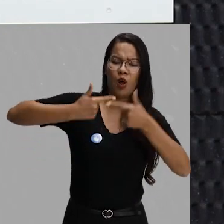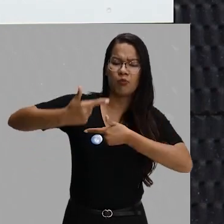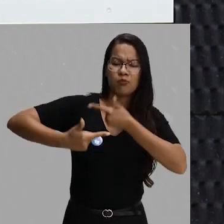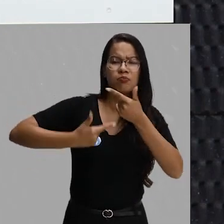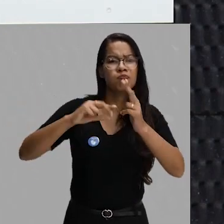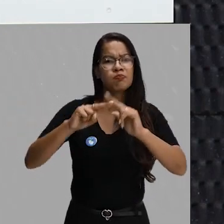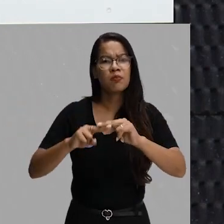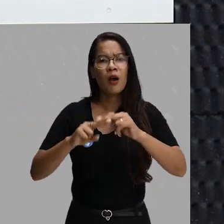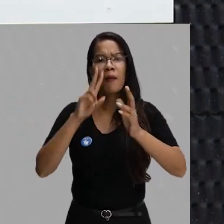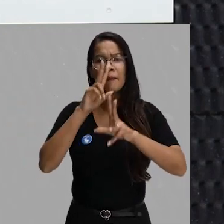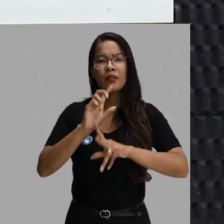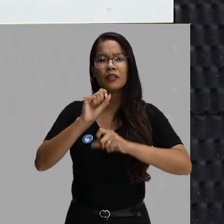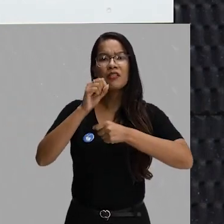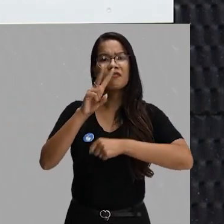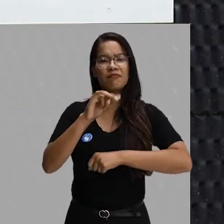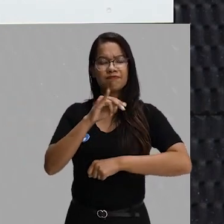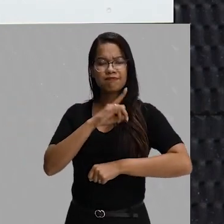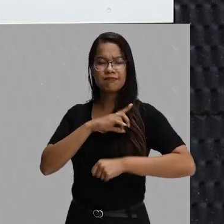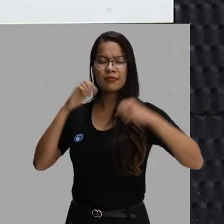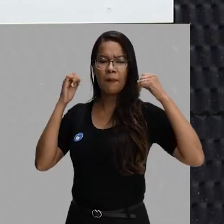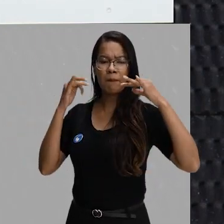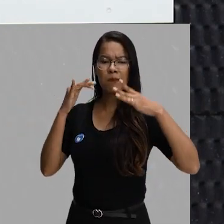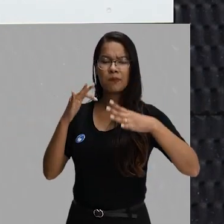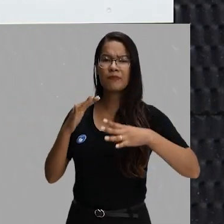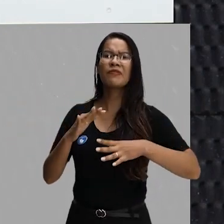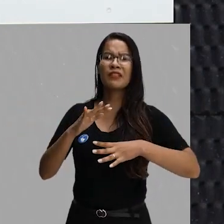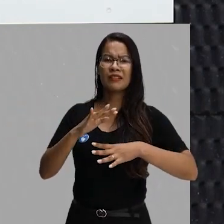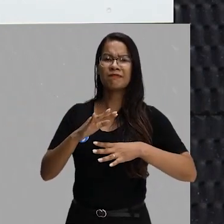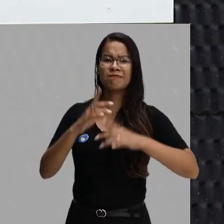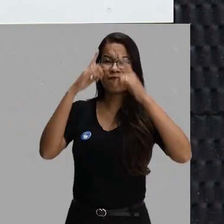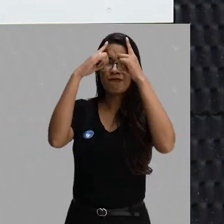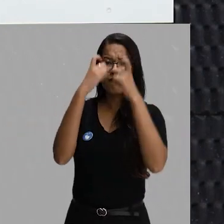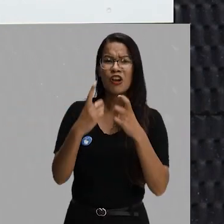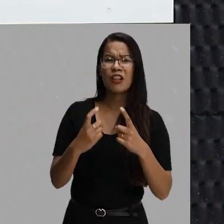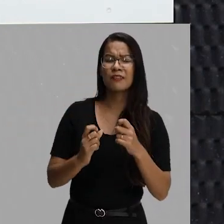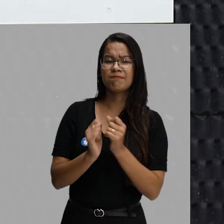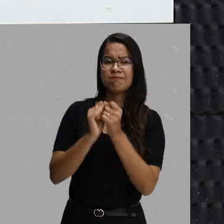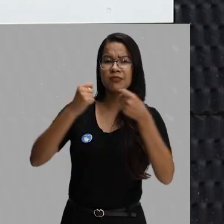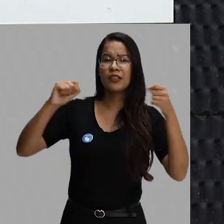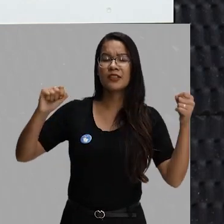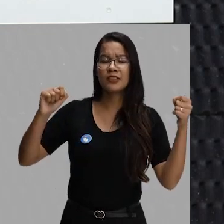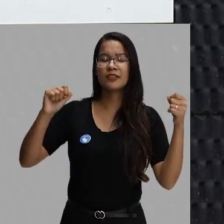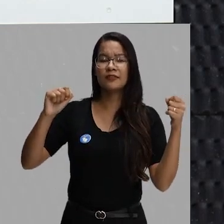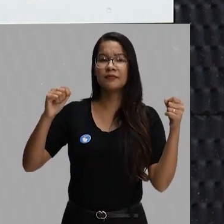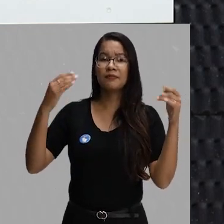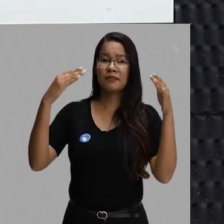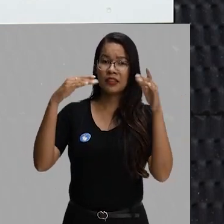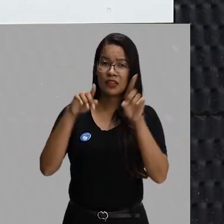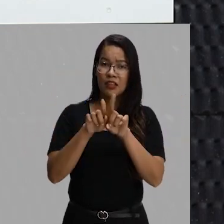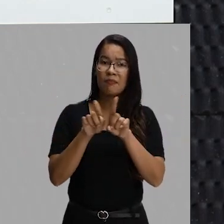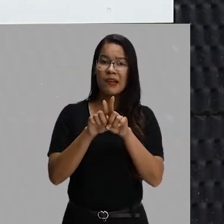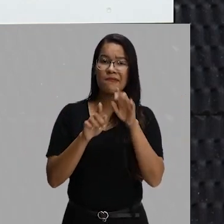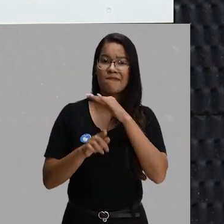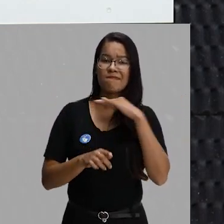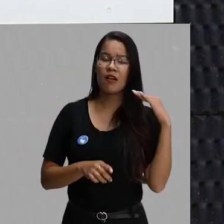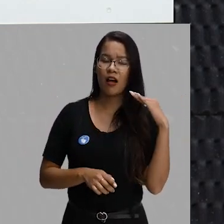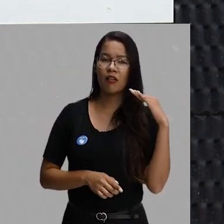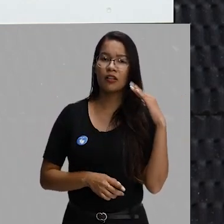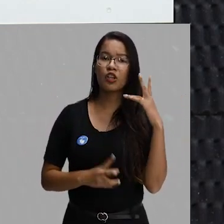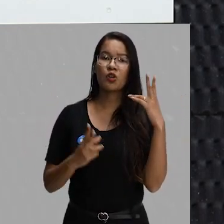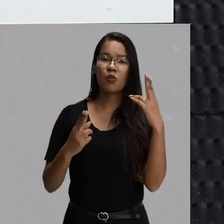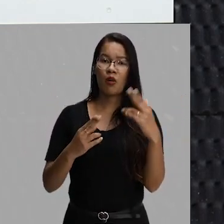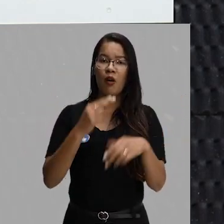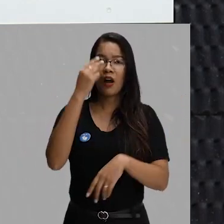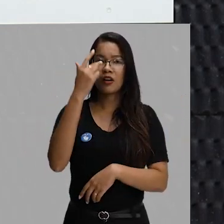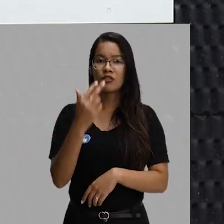vão ter essa natureza extremamente violenta e eu diria trágica, como foi aqui